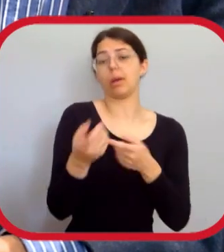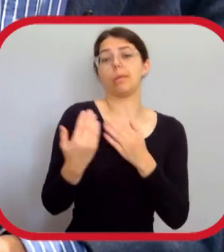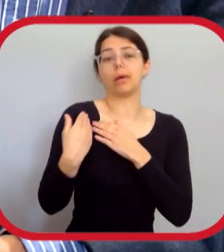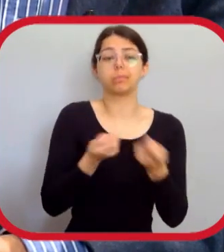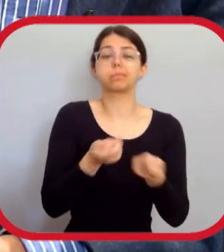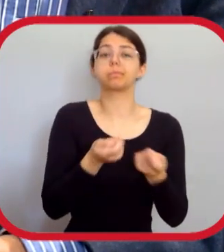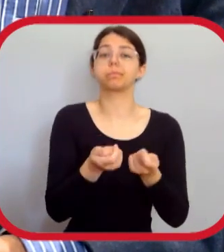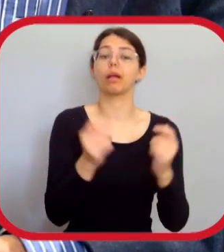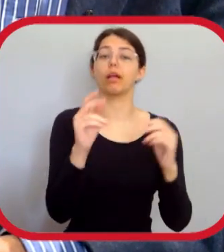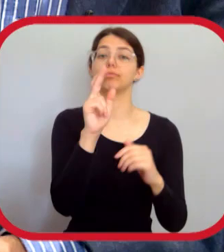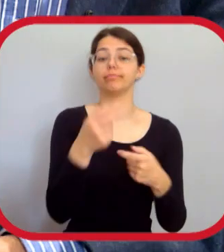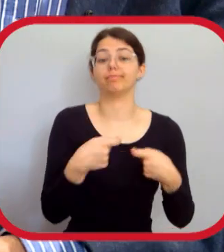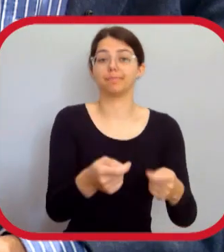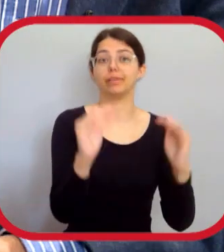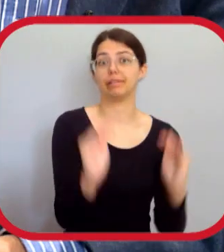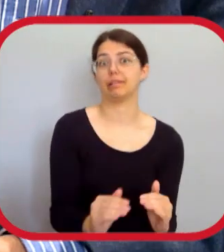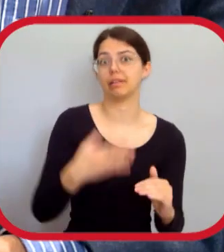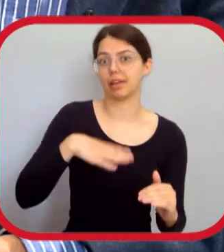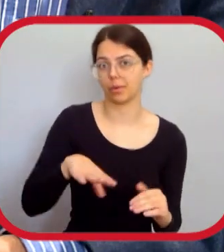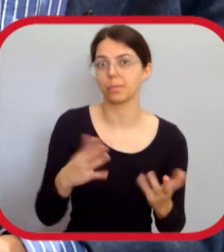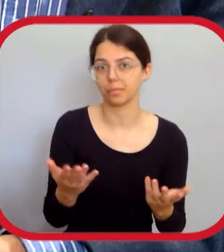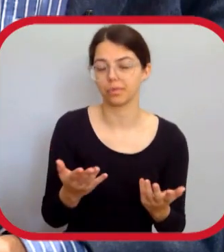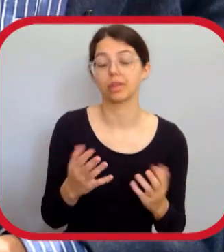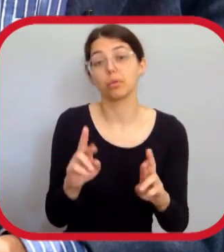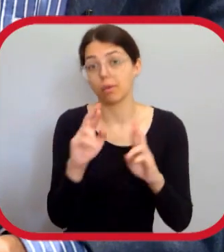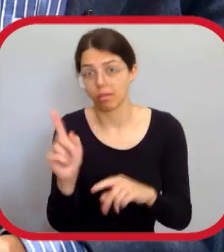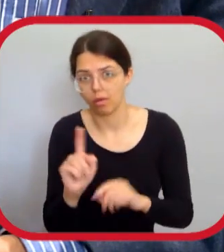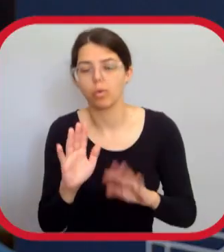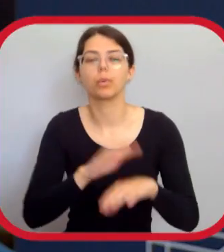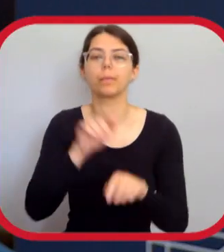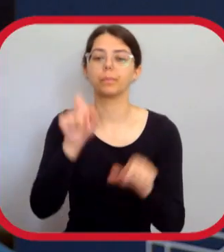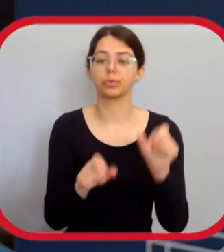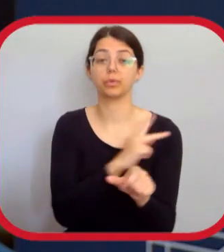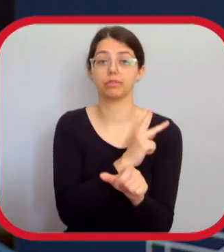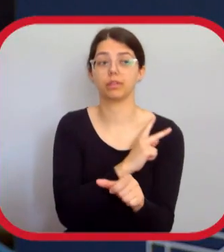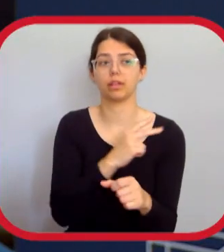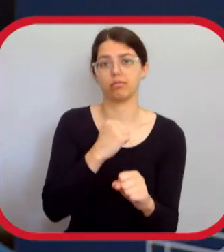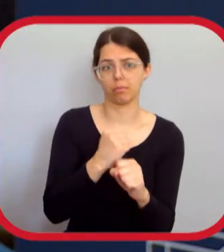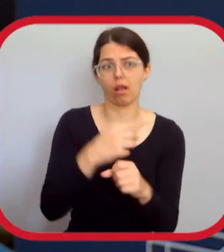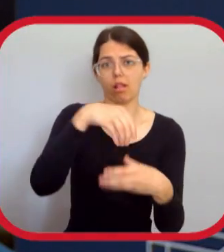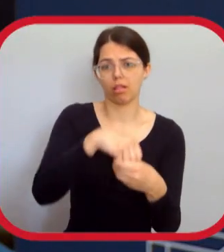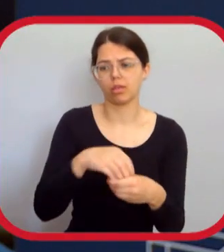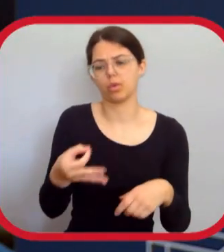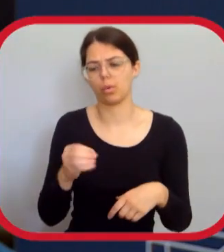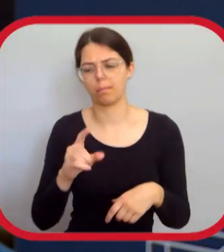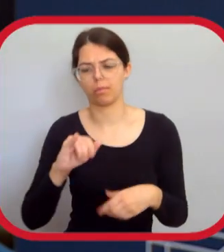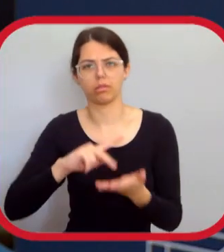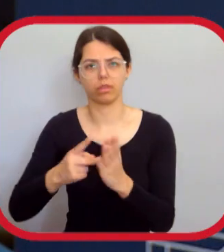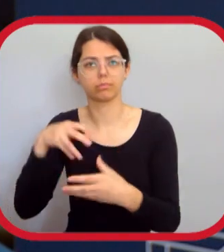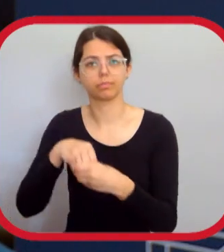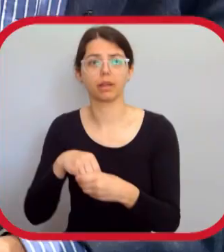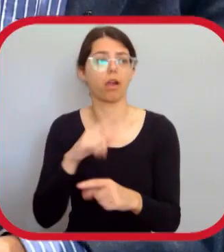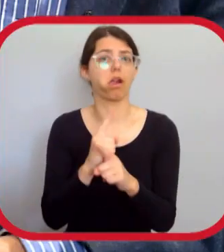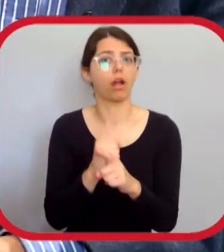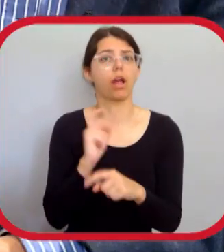esse financiamento. Esperemos que não. Porque as pessoas que estão empregadas nas universidades e nos politécnicos vão